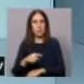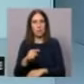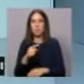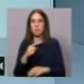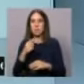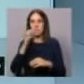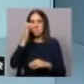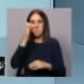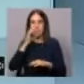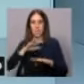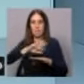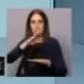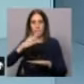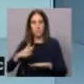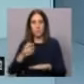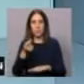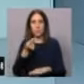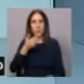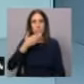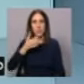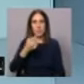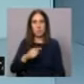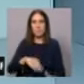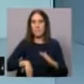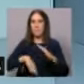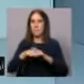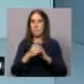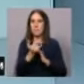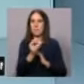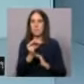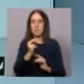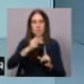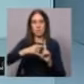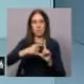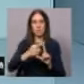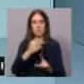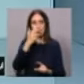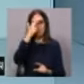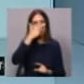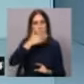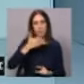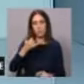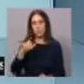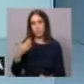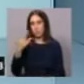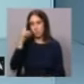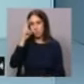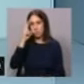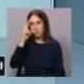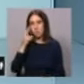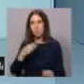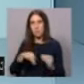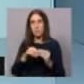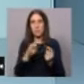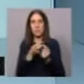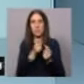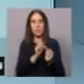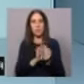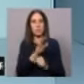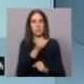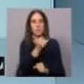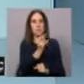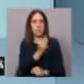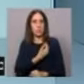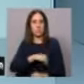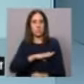nas terras altas e prevê-se uma temperatura máxima de 23 graus para Castelo Branco, 21 para Porto Alegre, mais junto ao litoral, 23 para Coimbra e